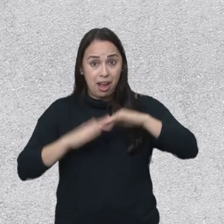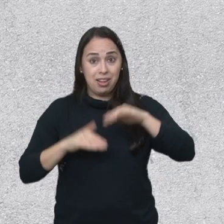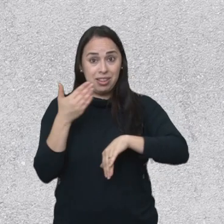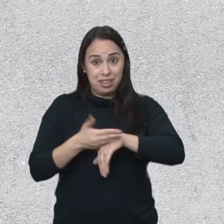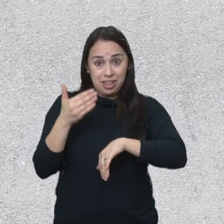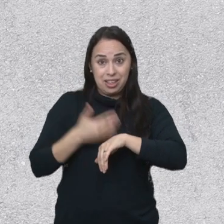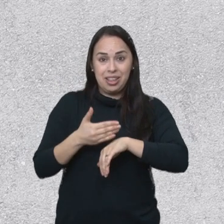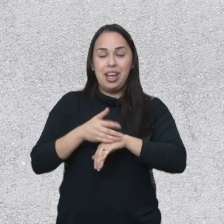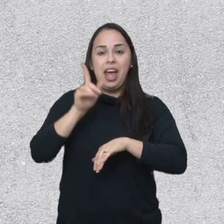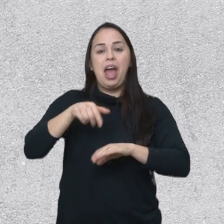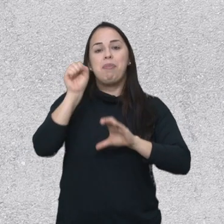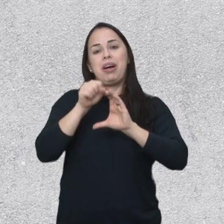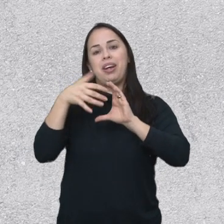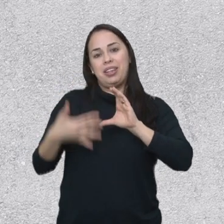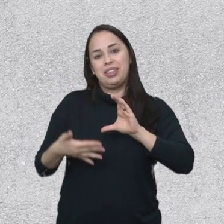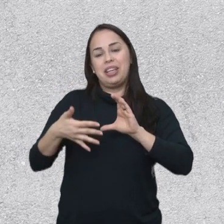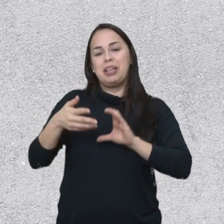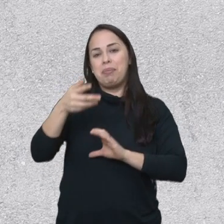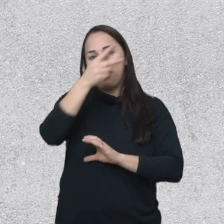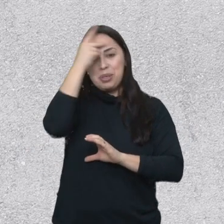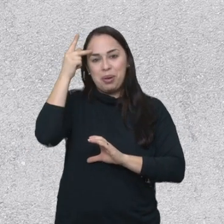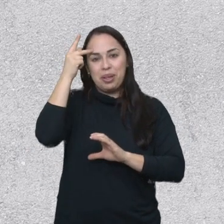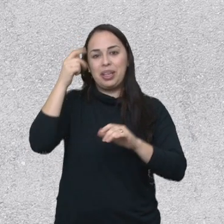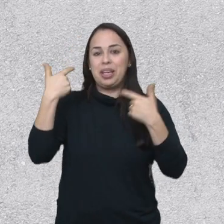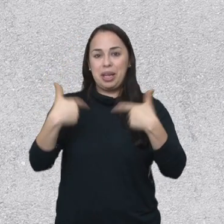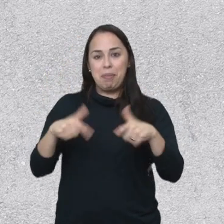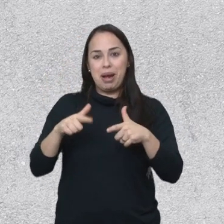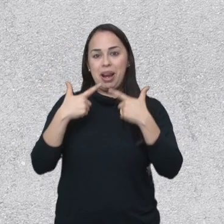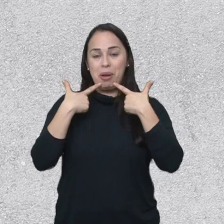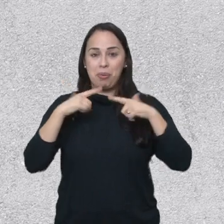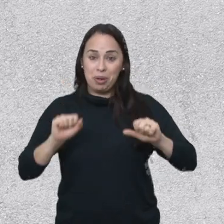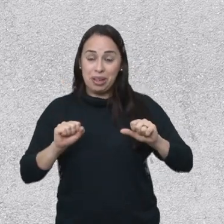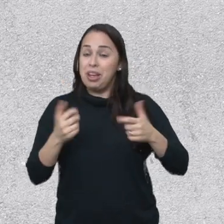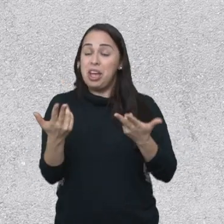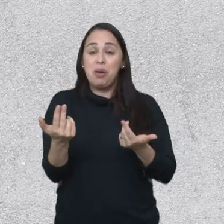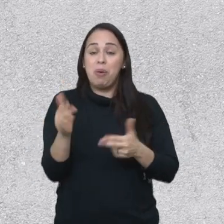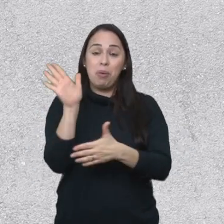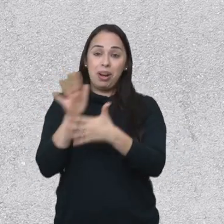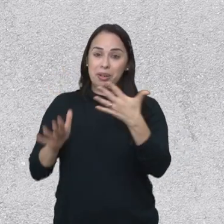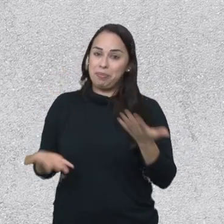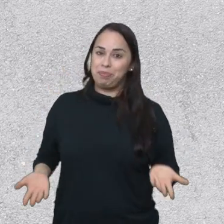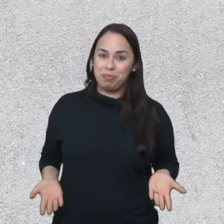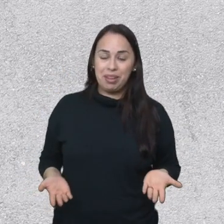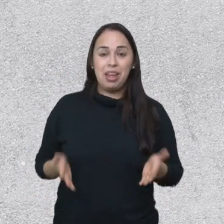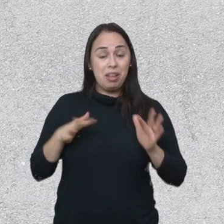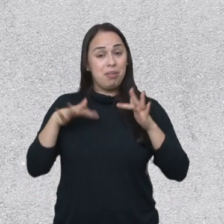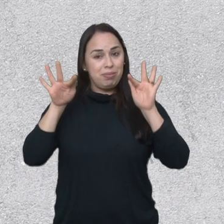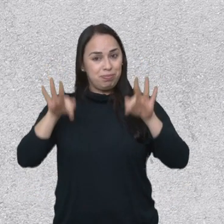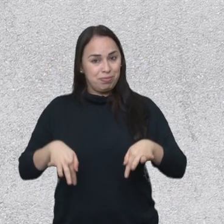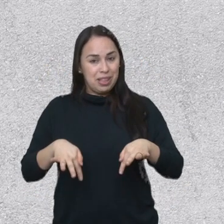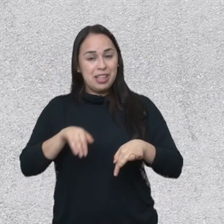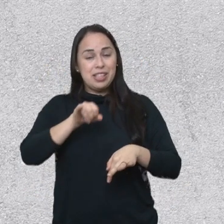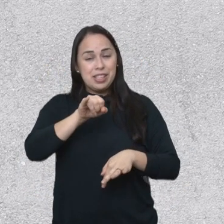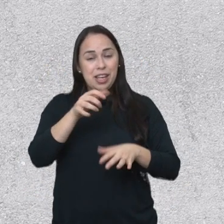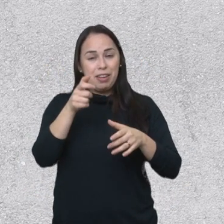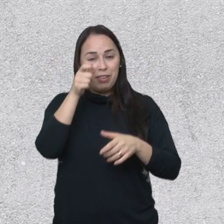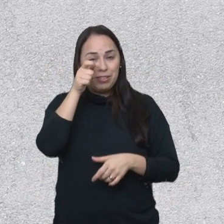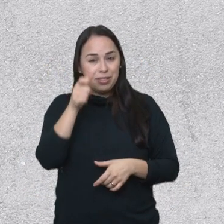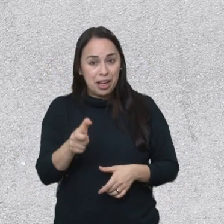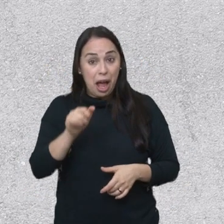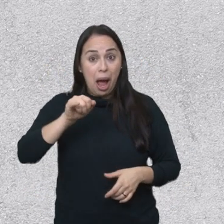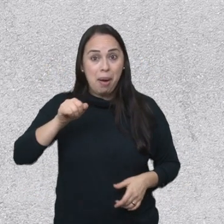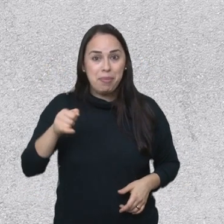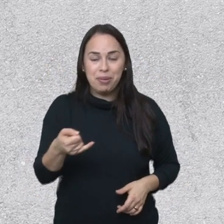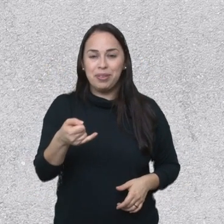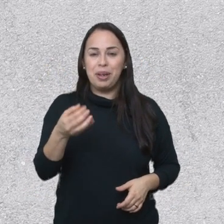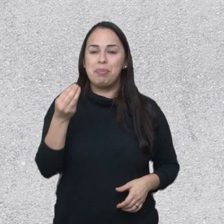e praticar sempre é uma característica de quem trabalha com línguas, então não seria diferente com a Libras. E é isso, eu fico por